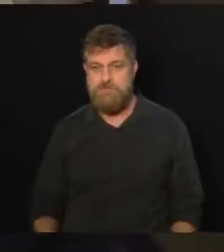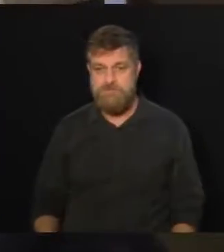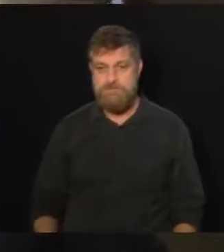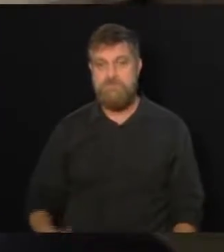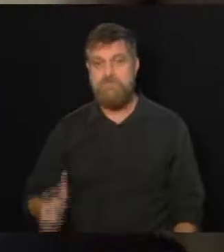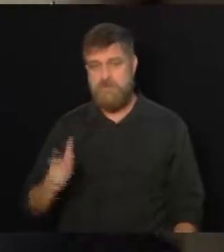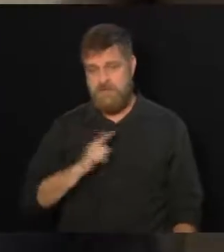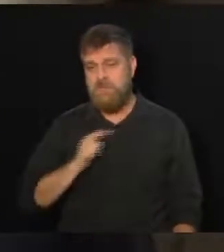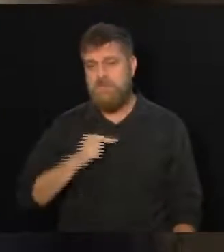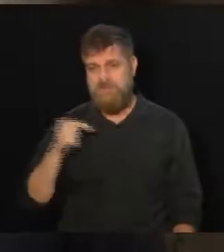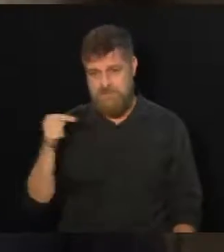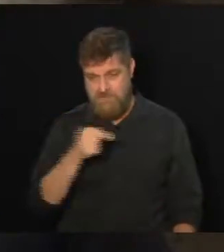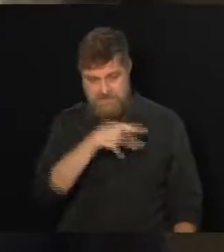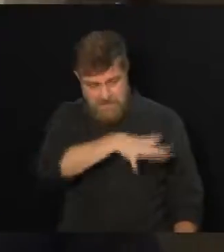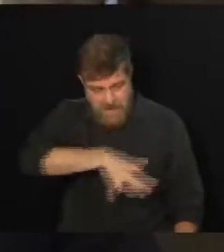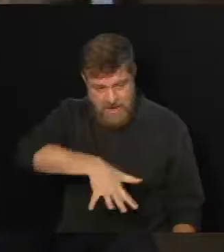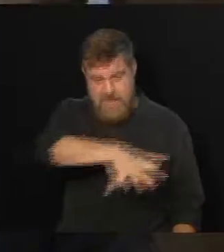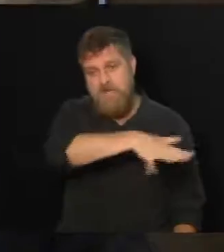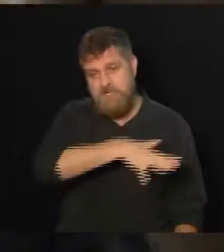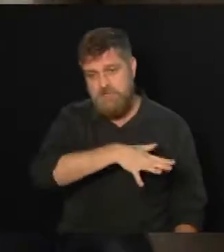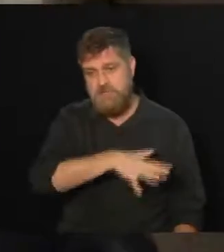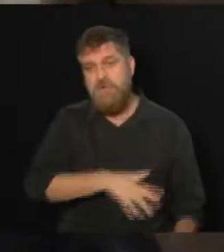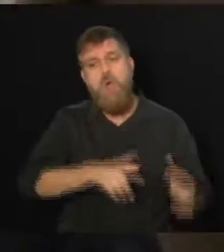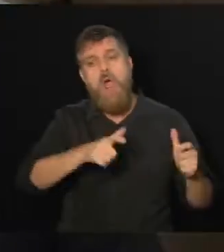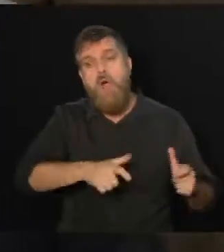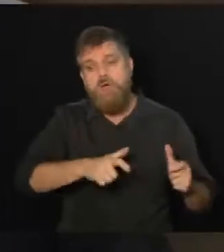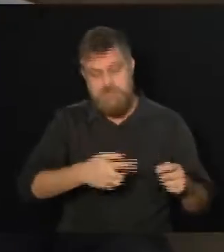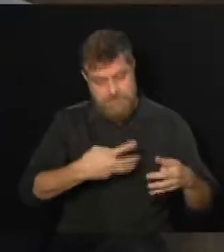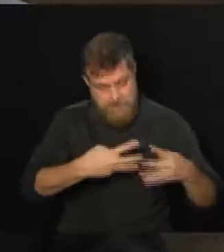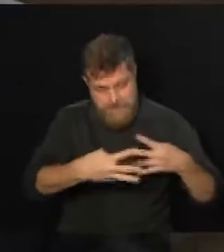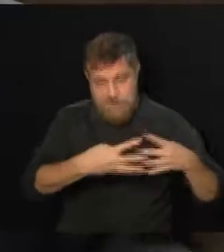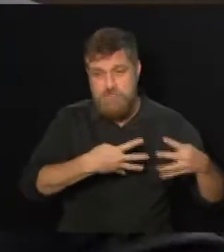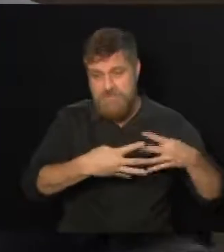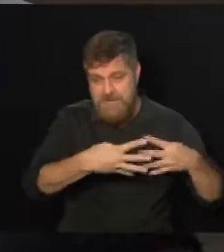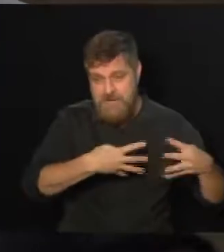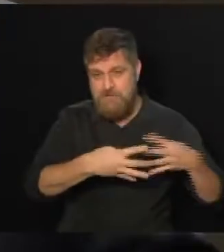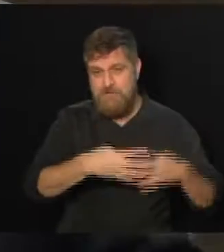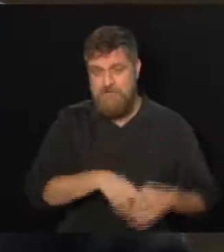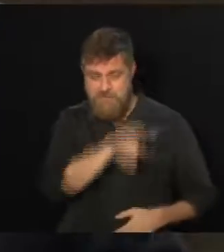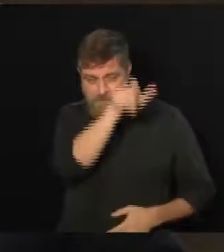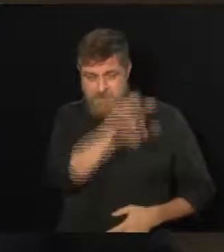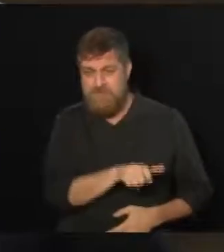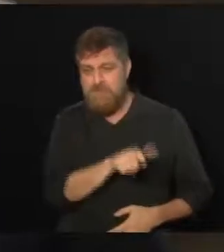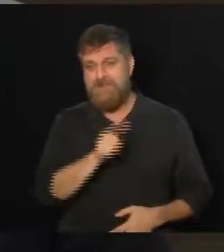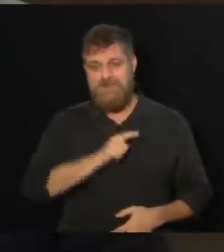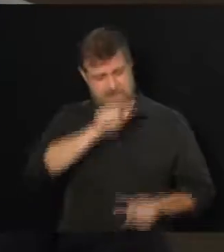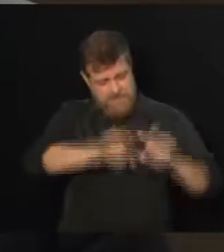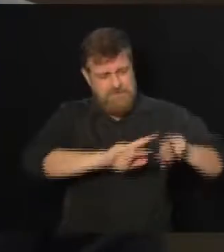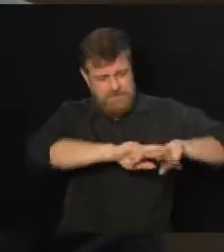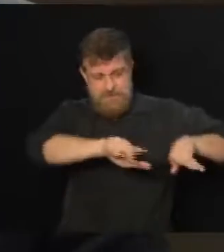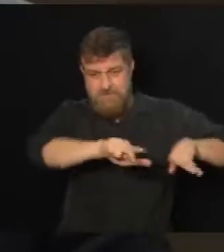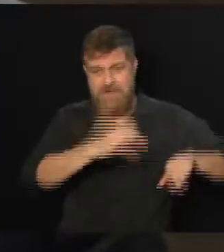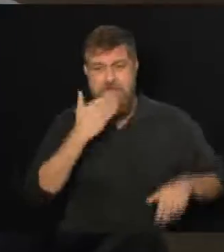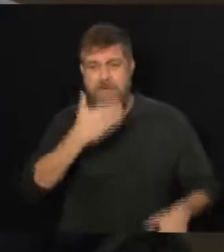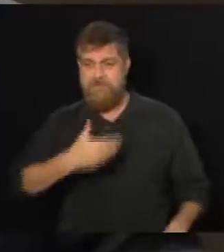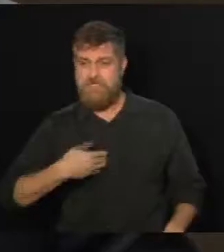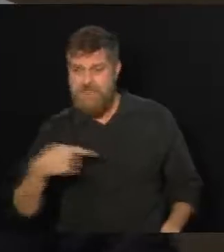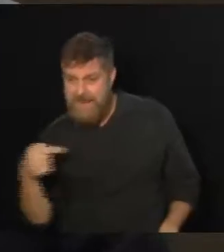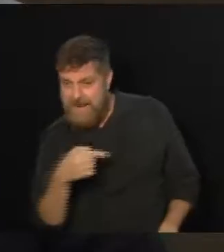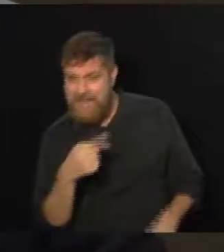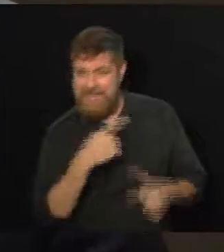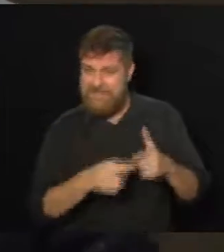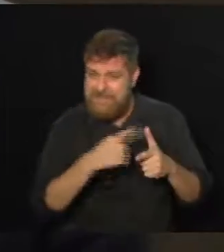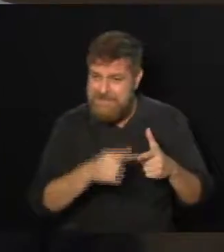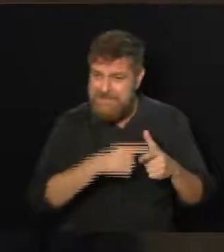de uma determinada região, de Barão Geraldo, de um morador, na verdade de vários moradores, estão tendo alguns problemas com